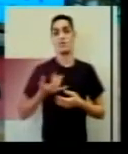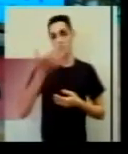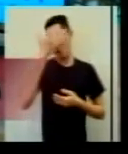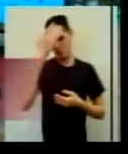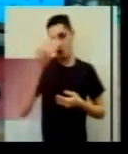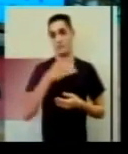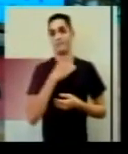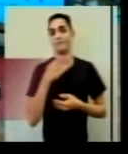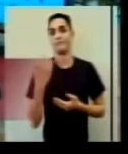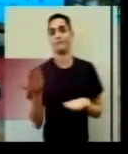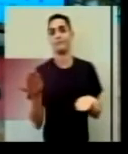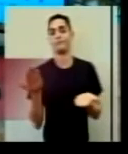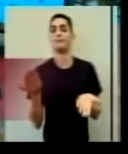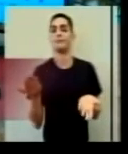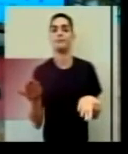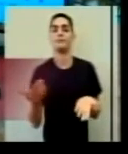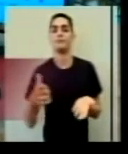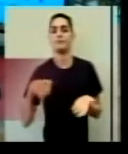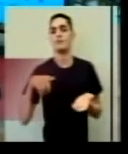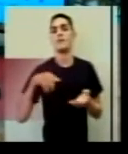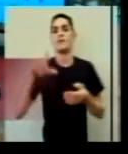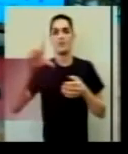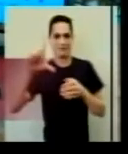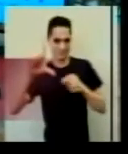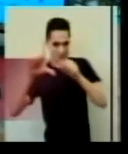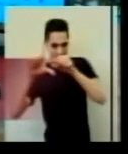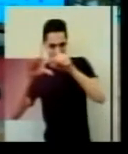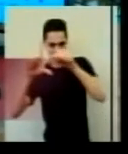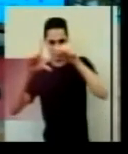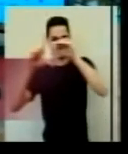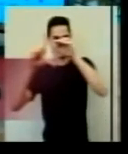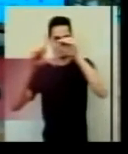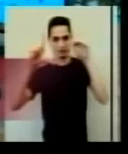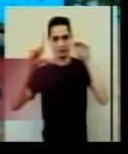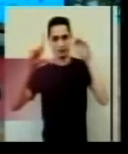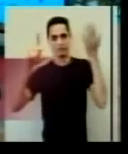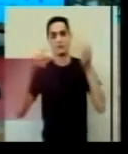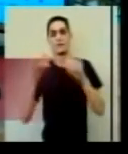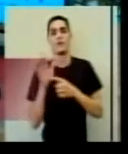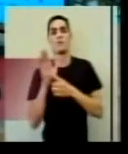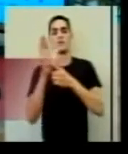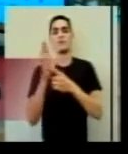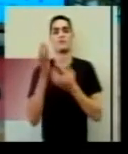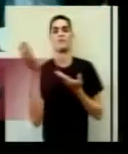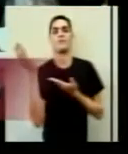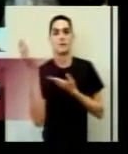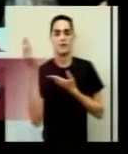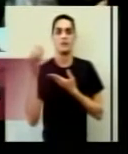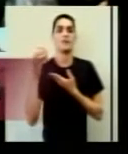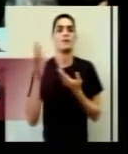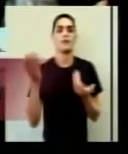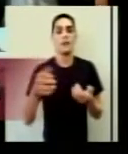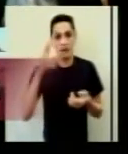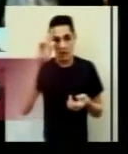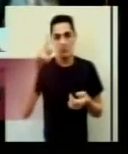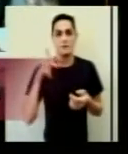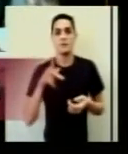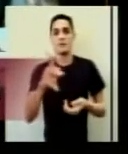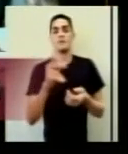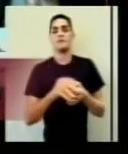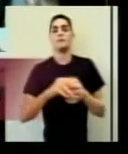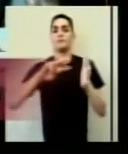Aqui nós temos os óbitos, como eu falei para vocês. Nós tivemos uma ascendência e que está